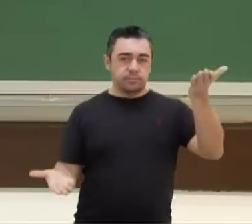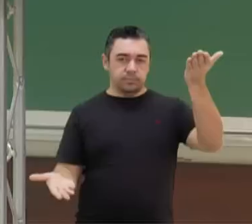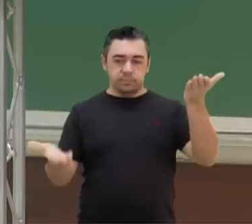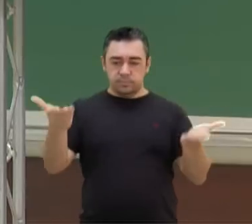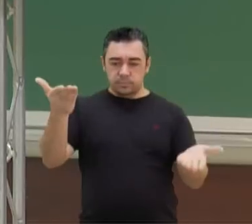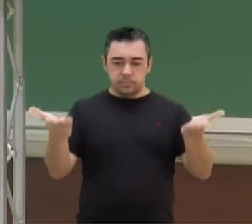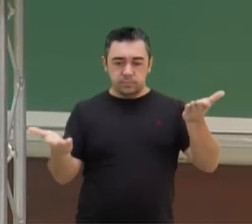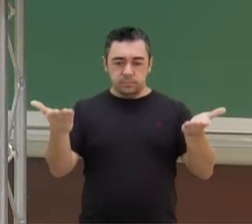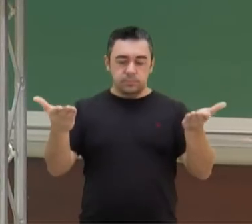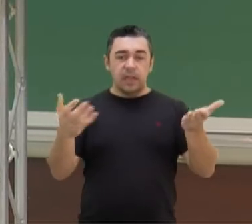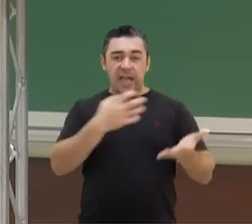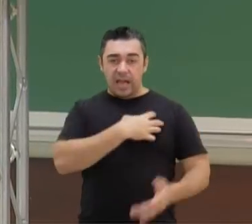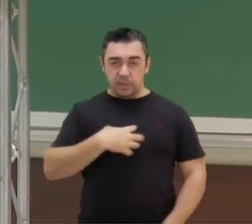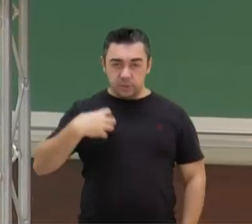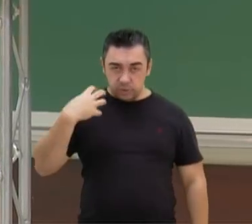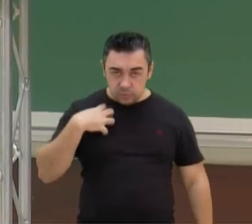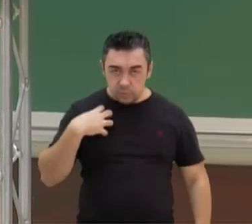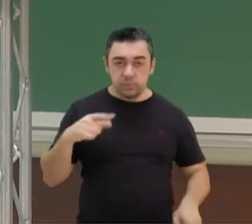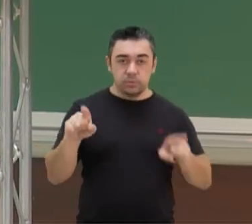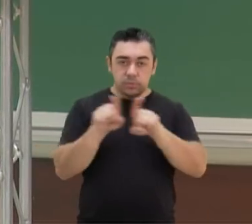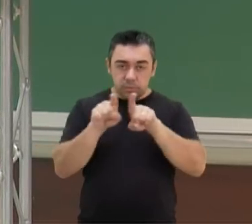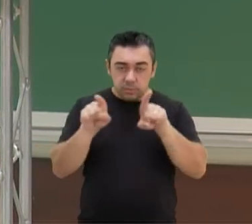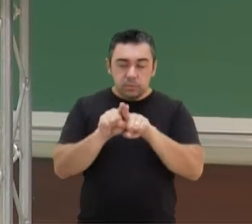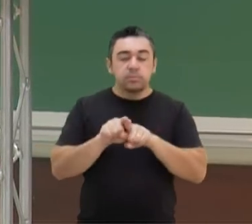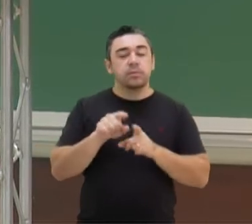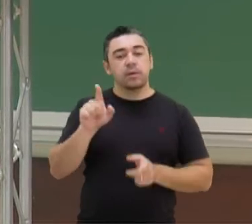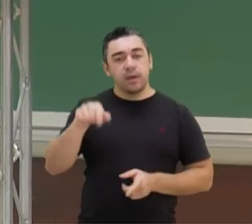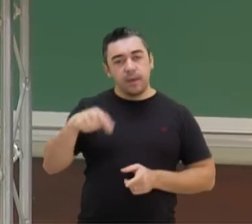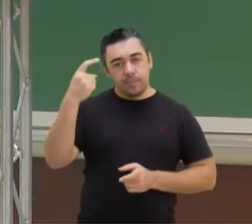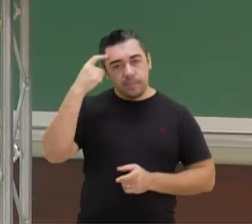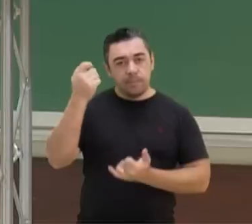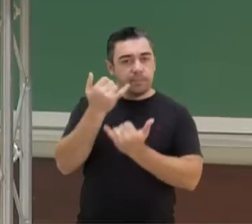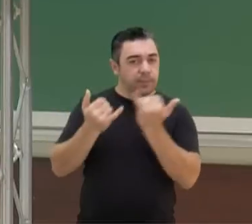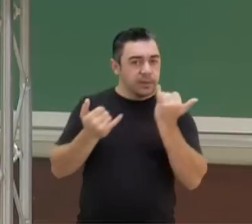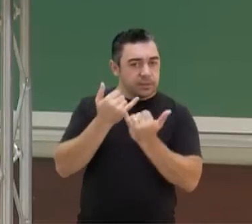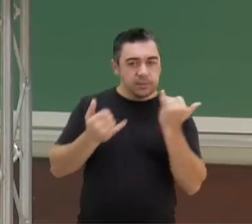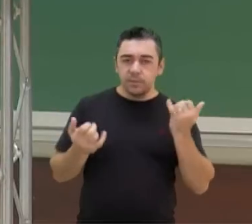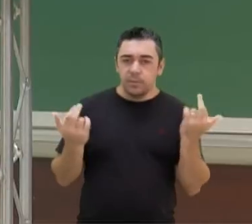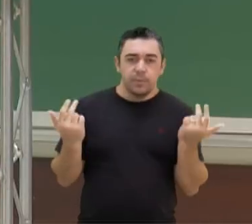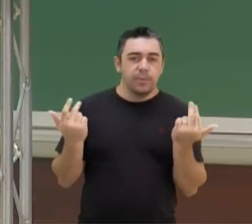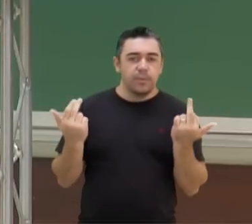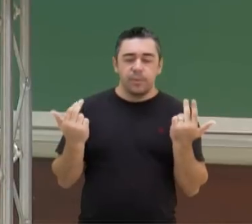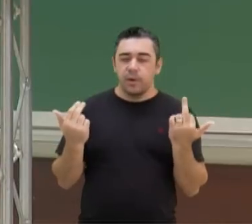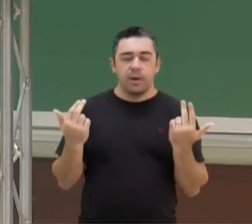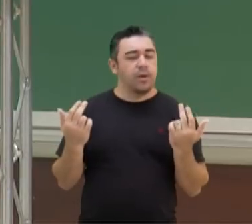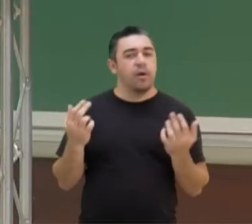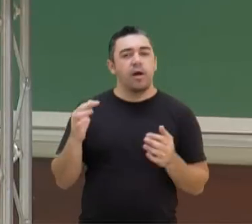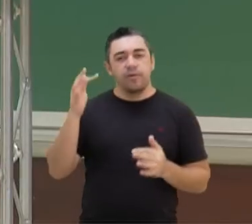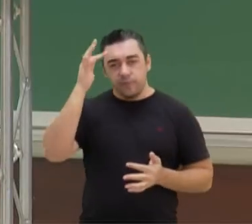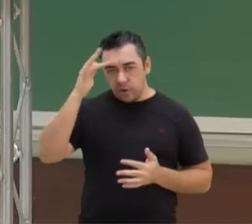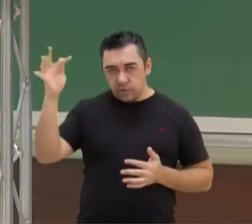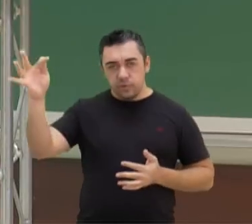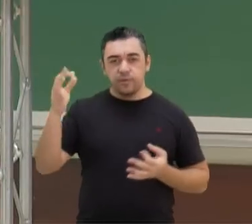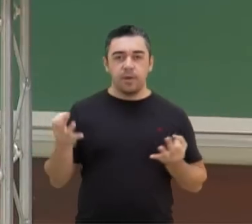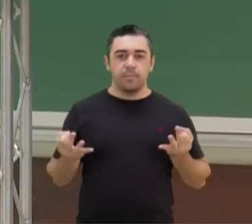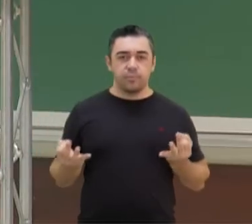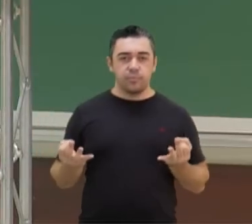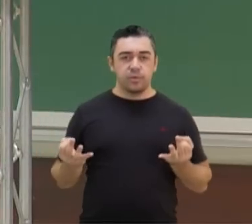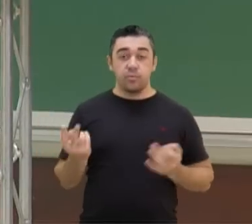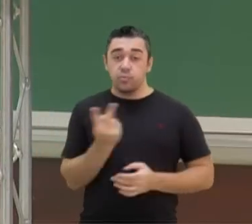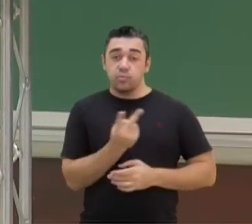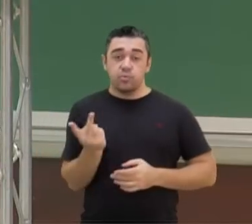ética aristotélica da filosofia grega é muito parecida com a filosofia de vida budista. As